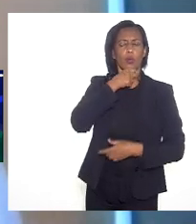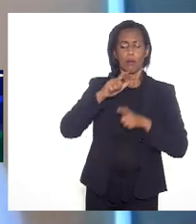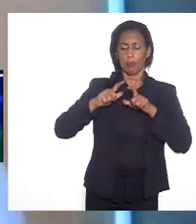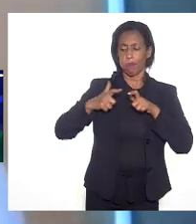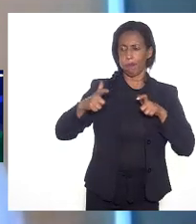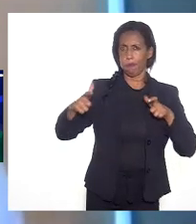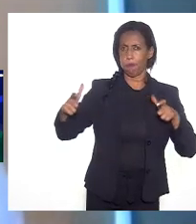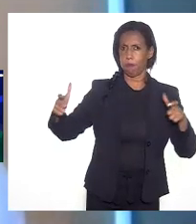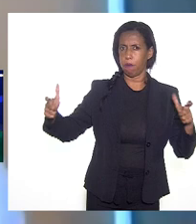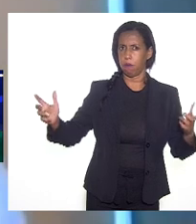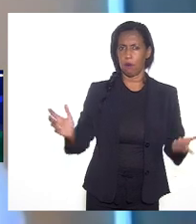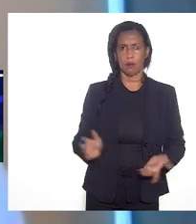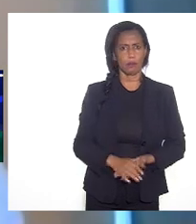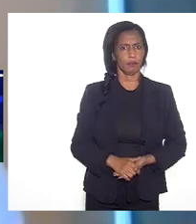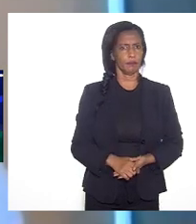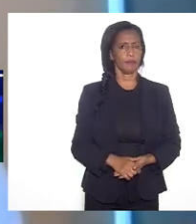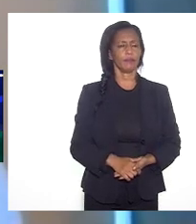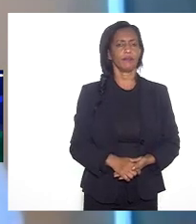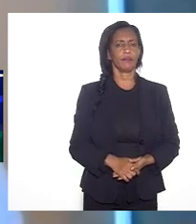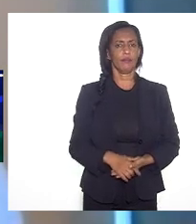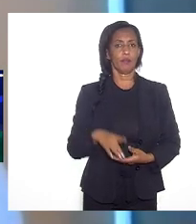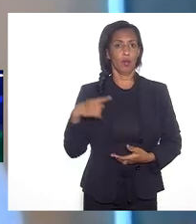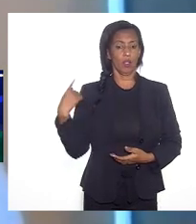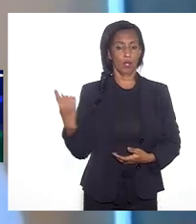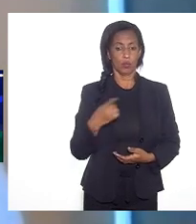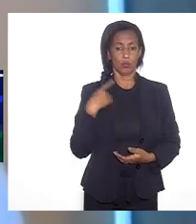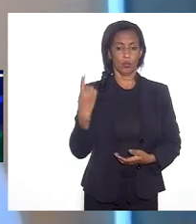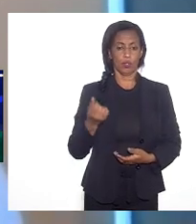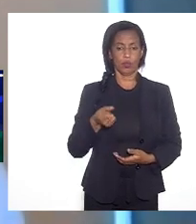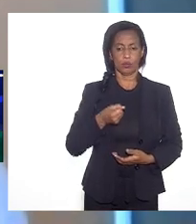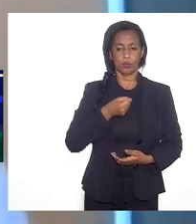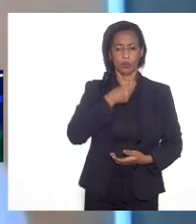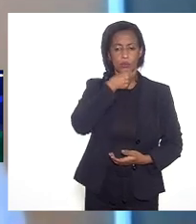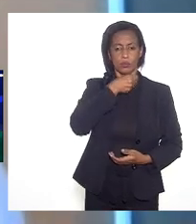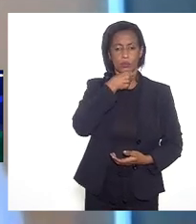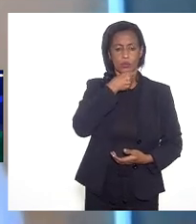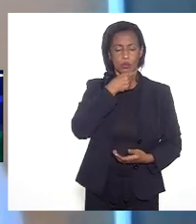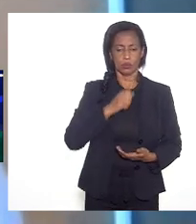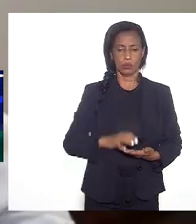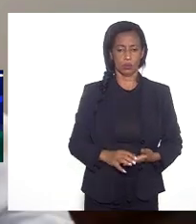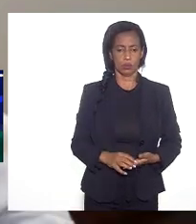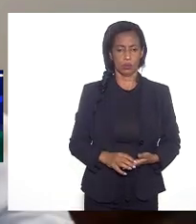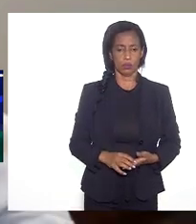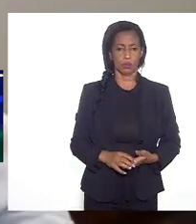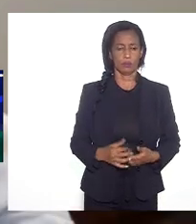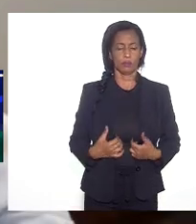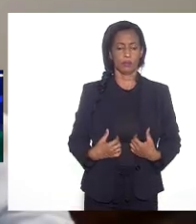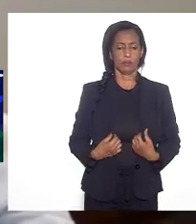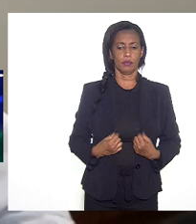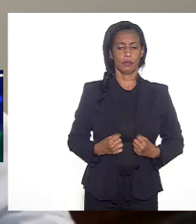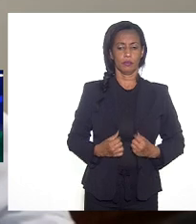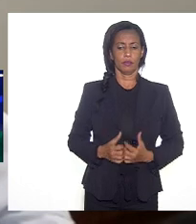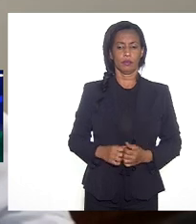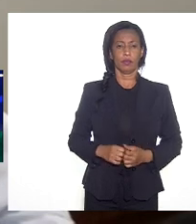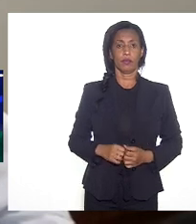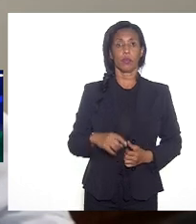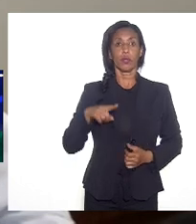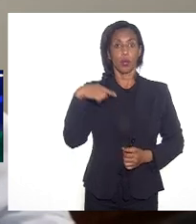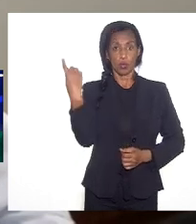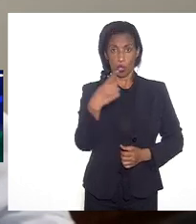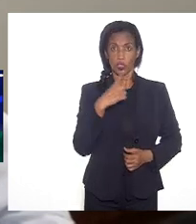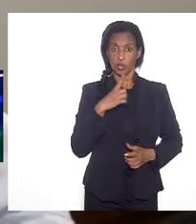aumentando assustadoramente. Os nossos Pois não, deputado. Lembrando que nós temos também uma lei em conjunto